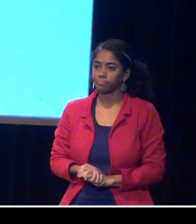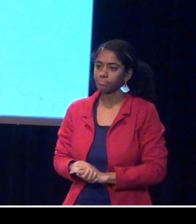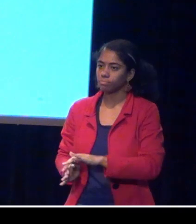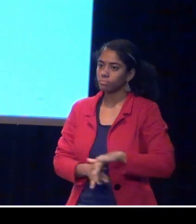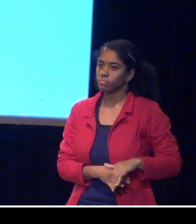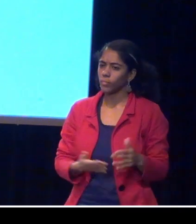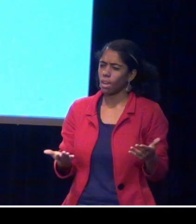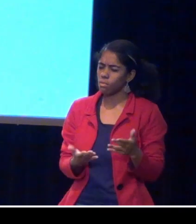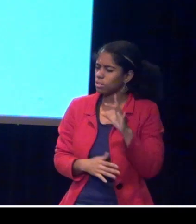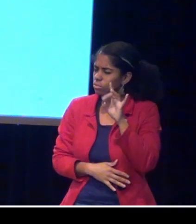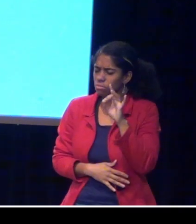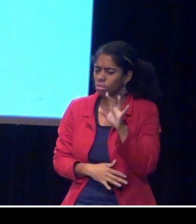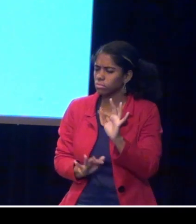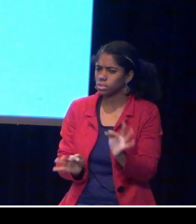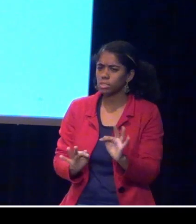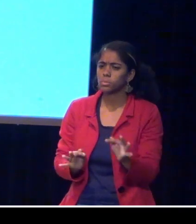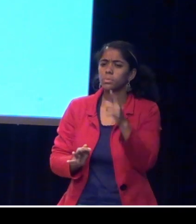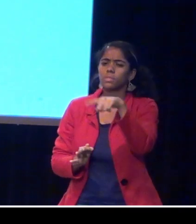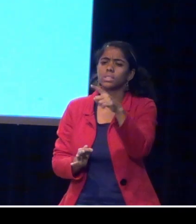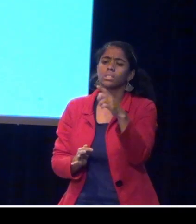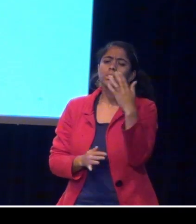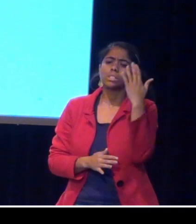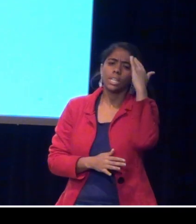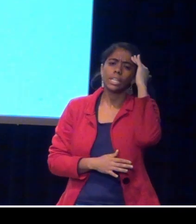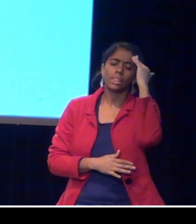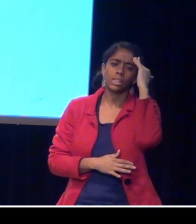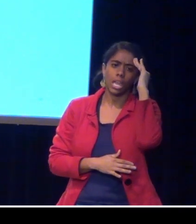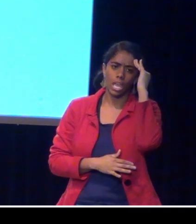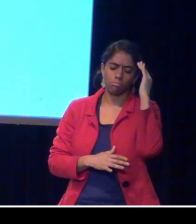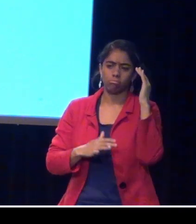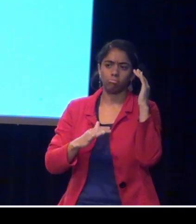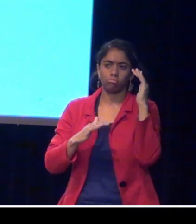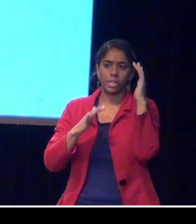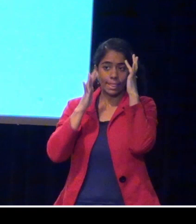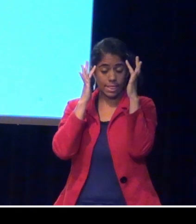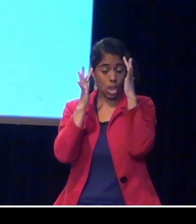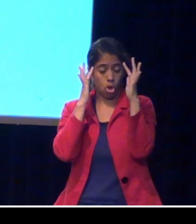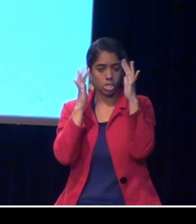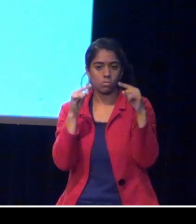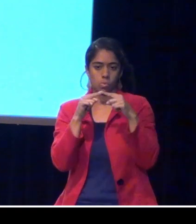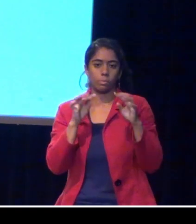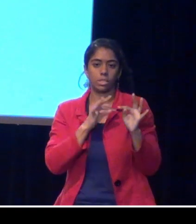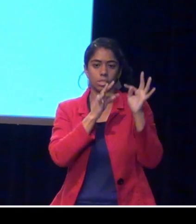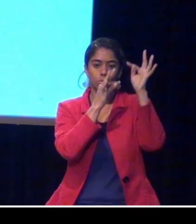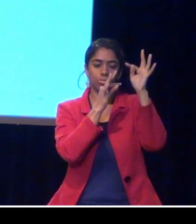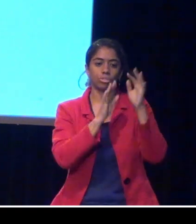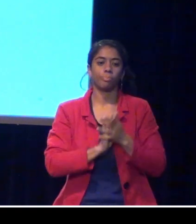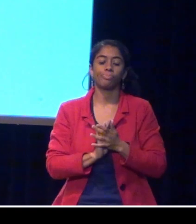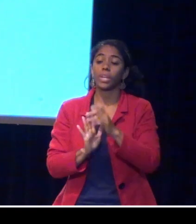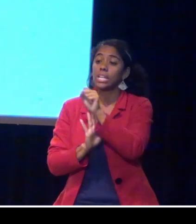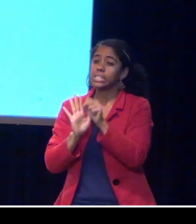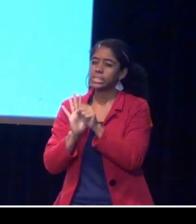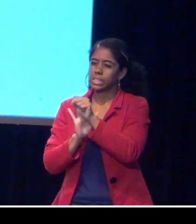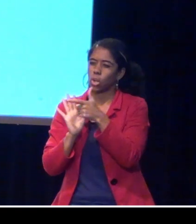situar um pouquinho a questão teórica aí da tecnologia, na passagem do século XX para o